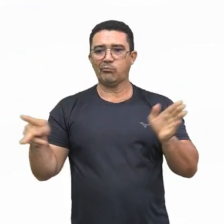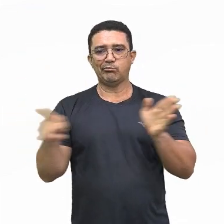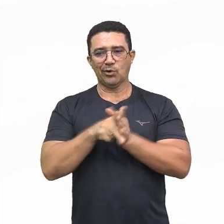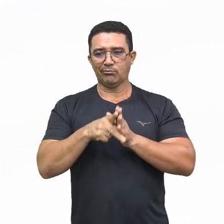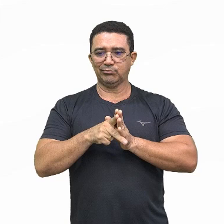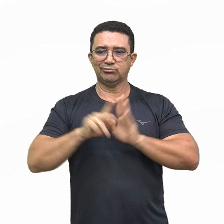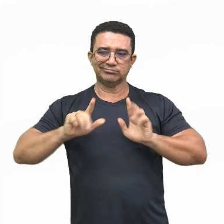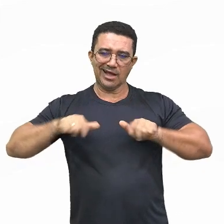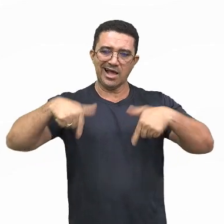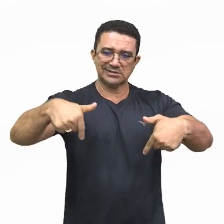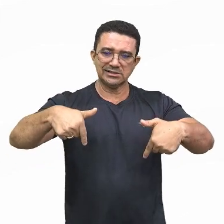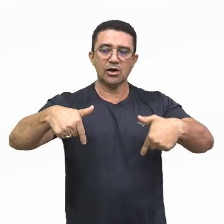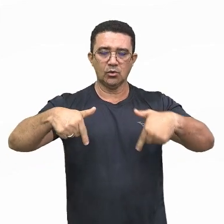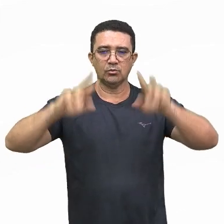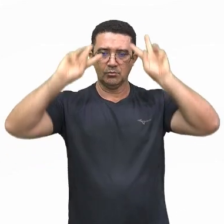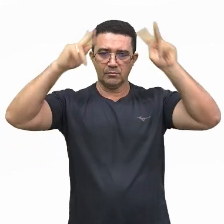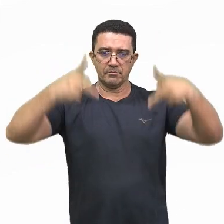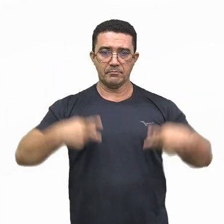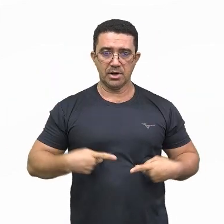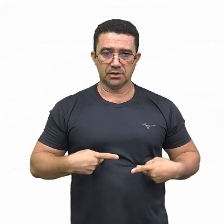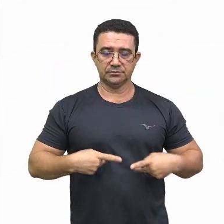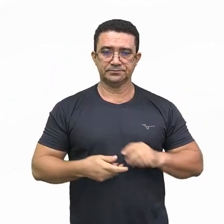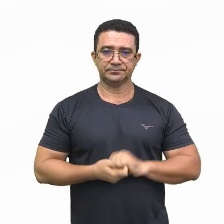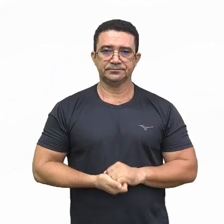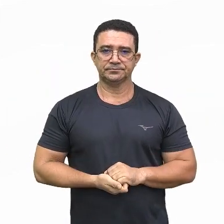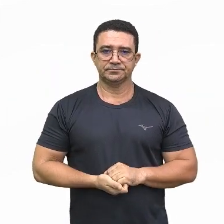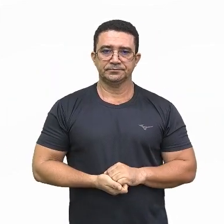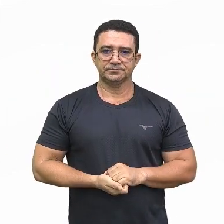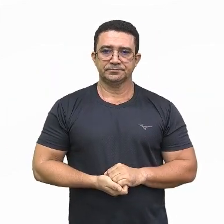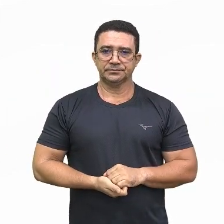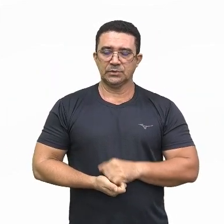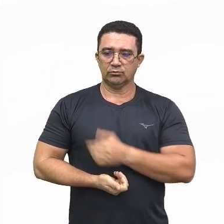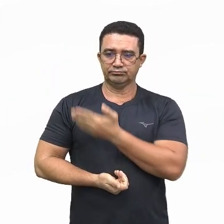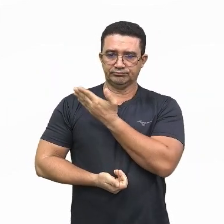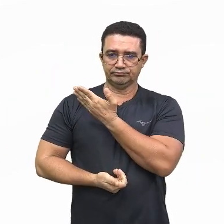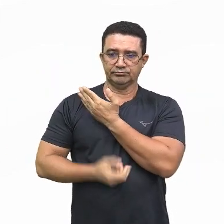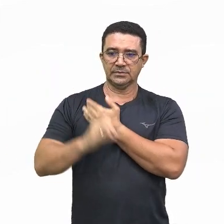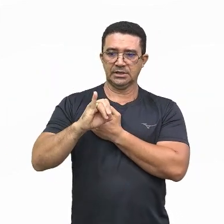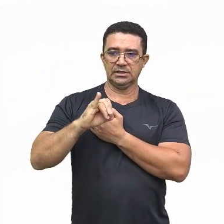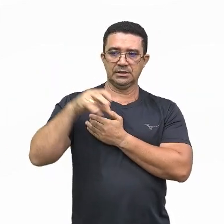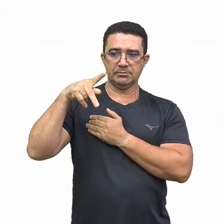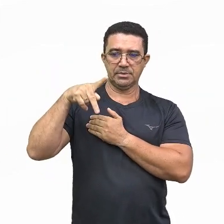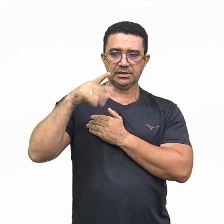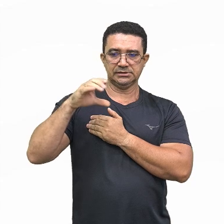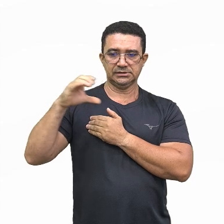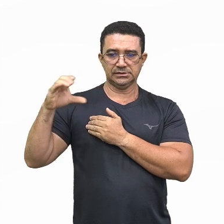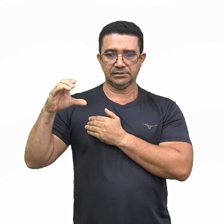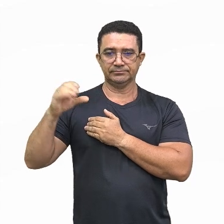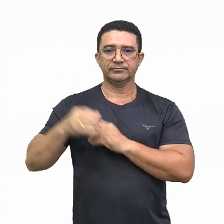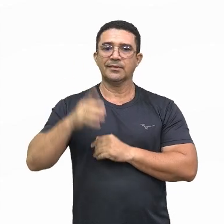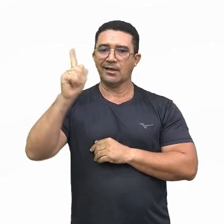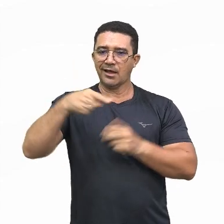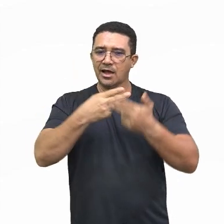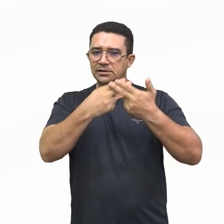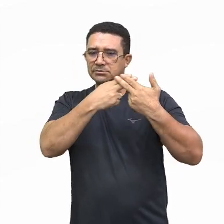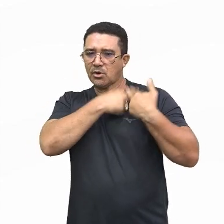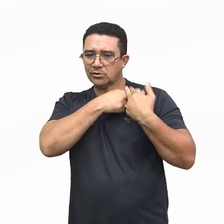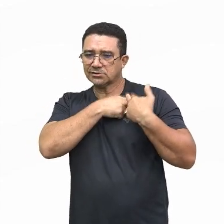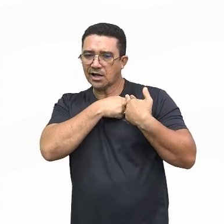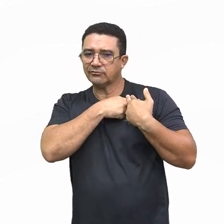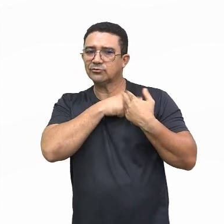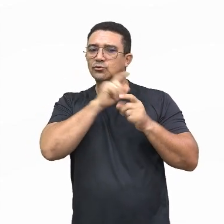humanas. O painel intergovernamental de mudanças climáticas, órgão das Nações Unidas, responsável por